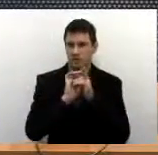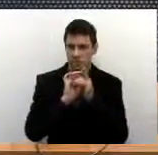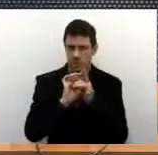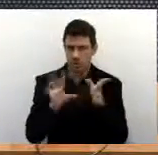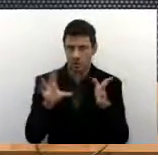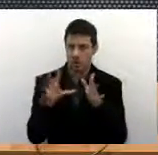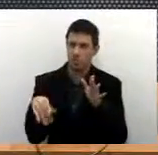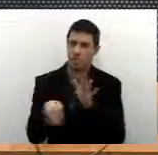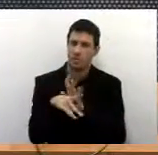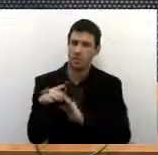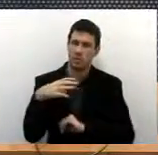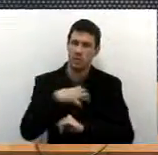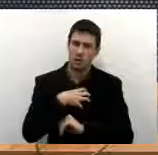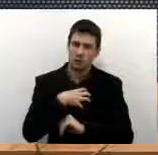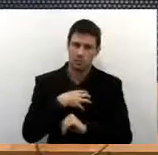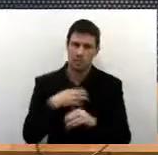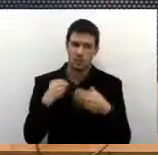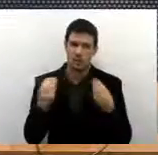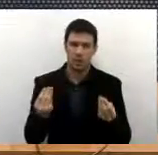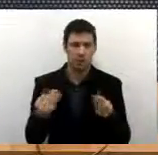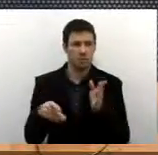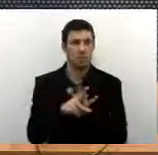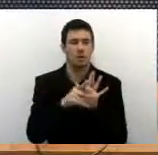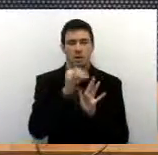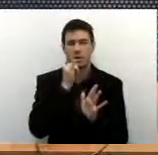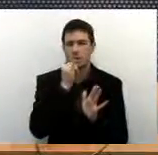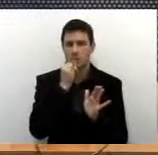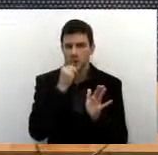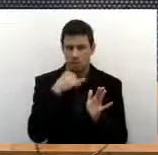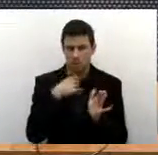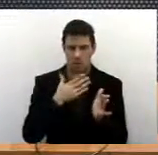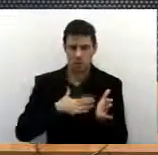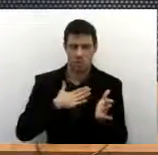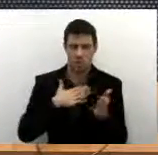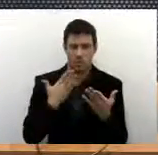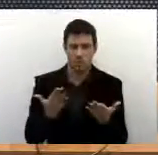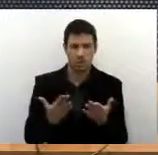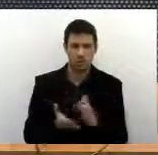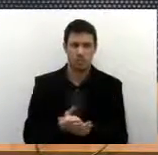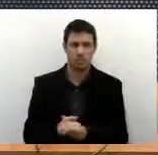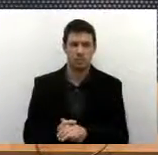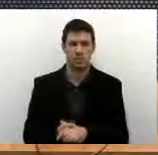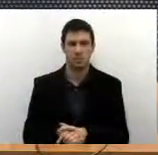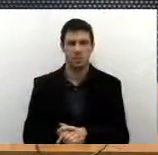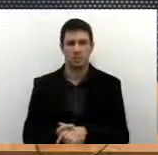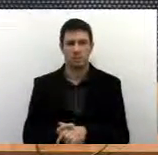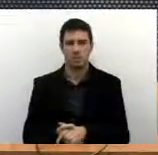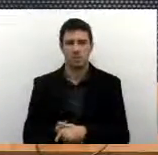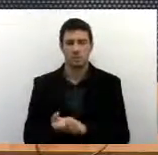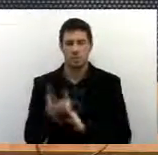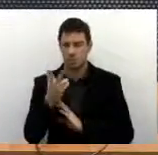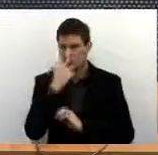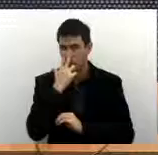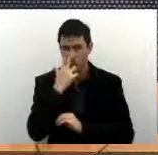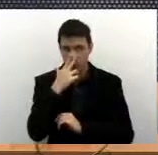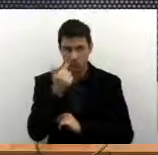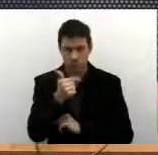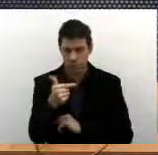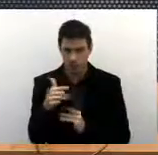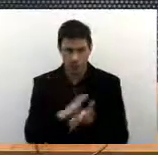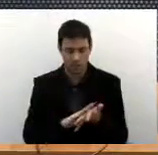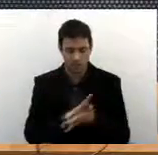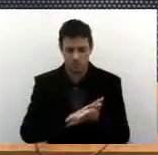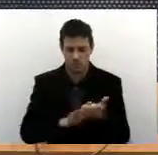de uma forma que ela caminhe tranquila. Né? Eu acho que não há